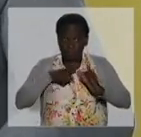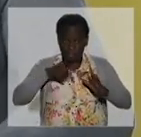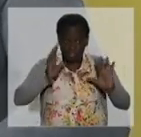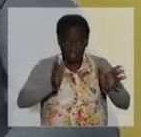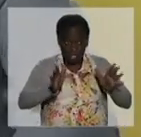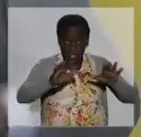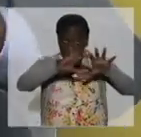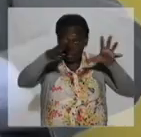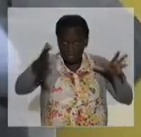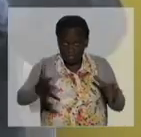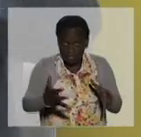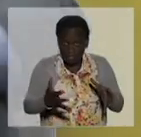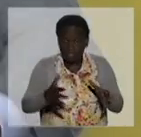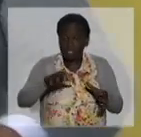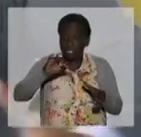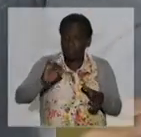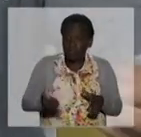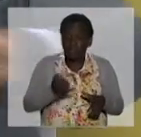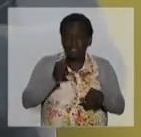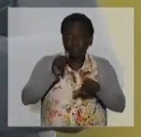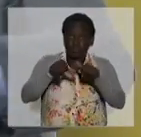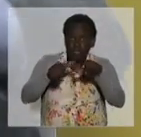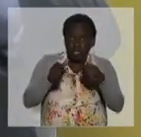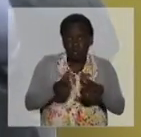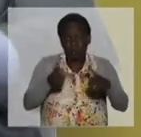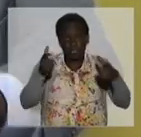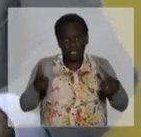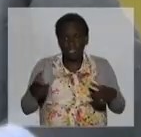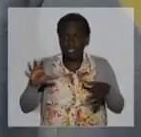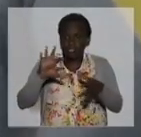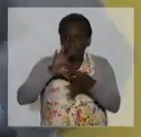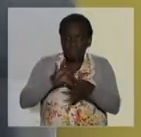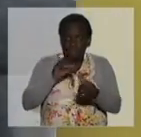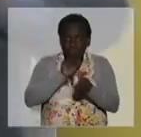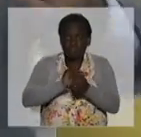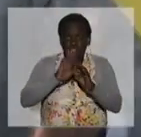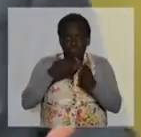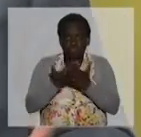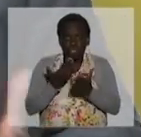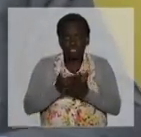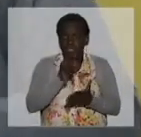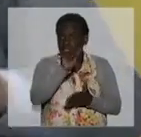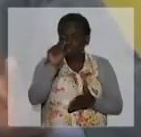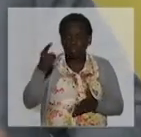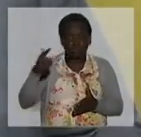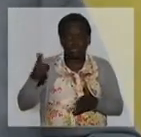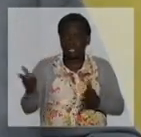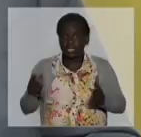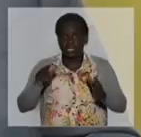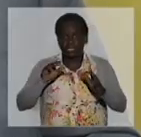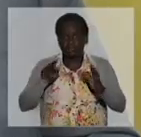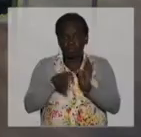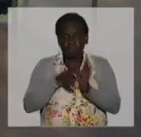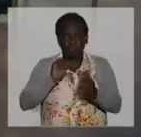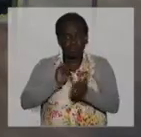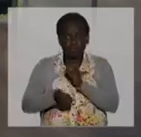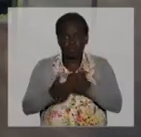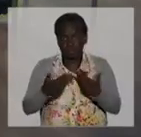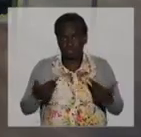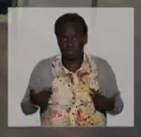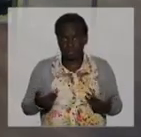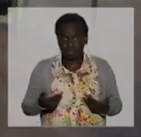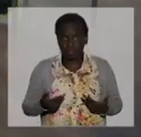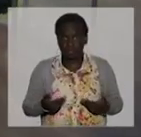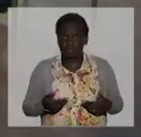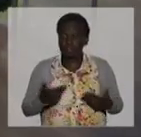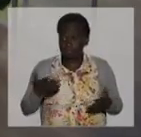instalada, recuperar ou ampliar com parceria com as escolas que não dispõem de equipamentos esportivos. Olha só.